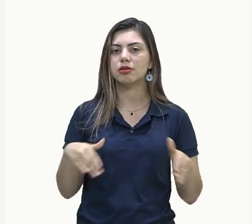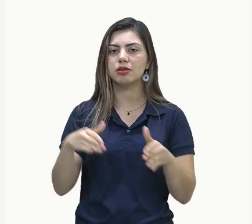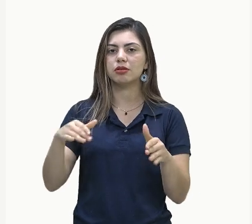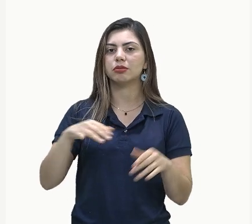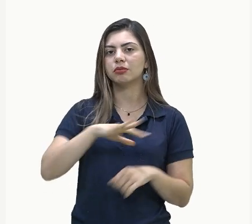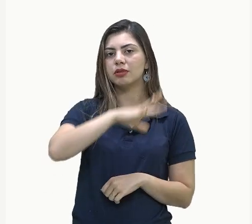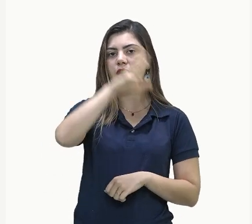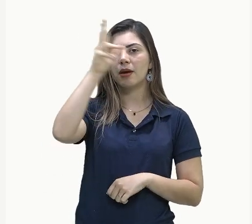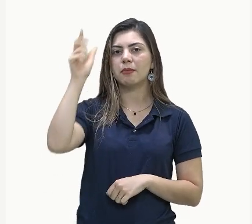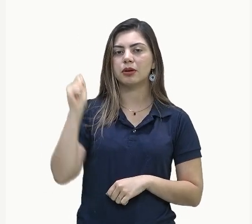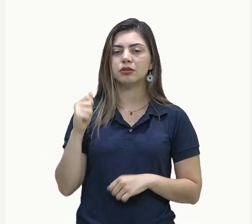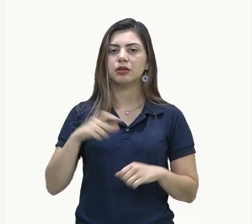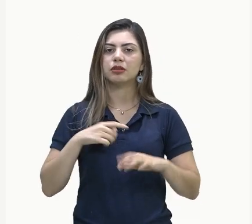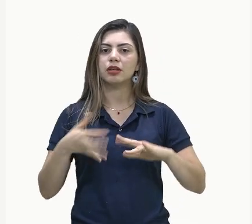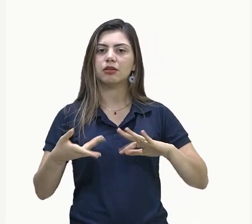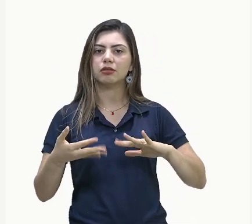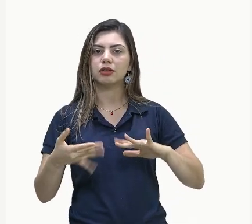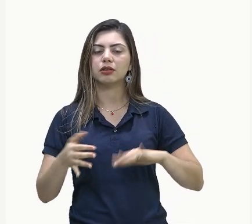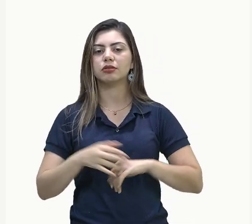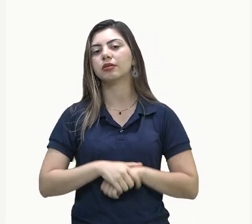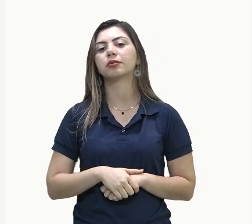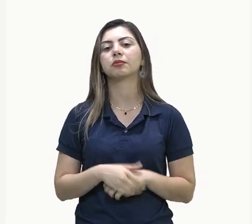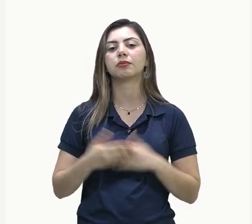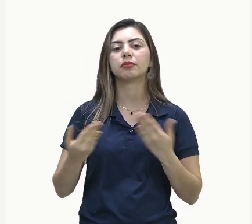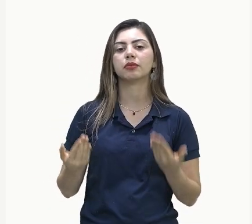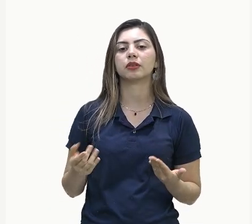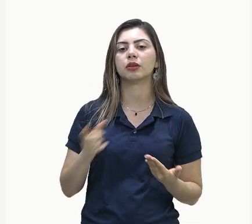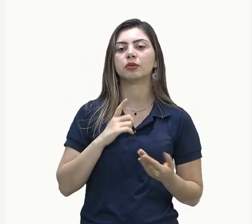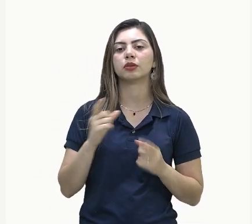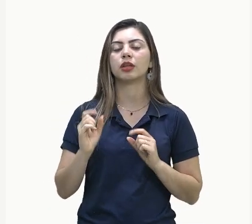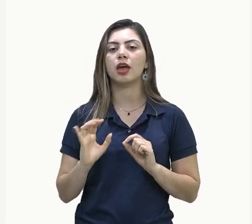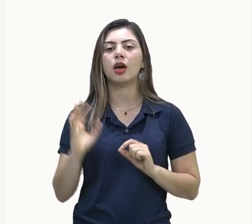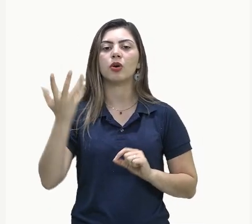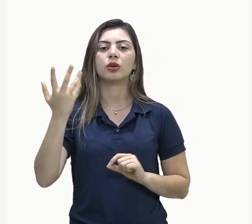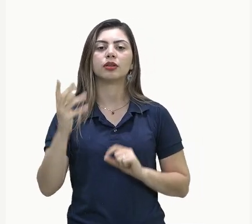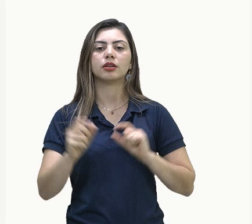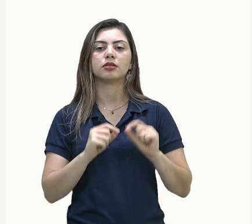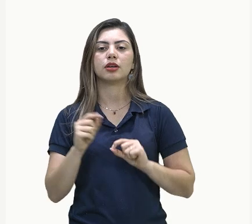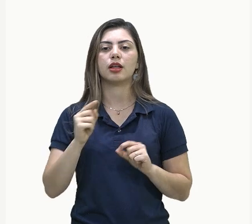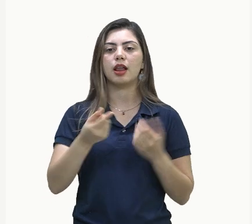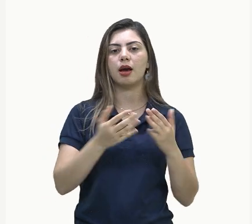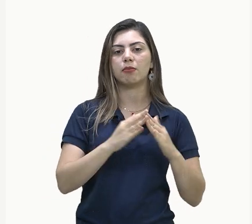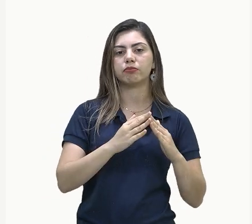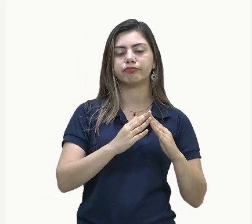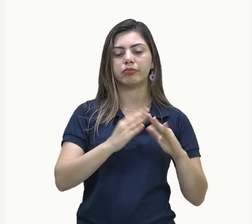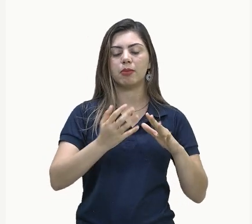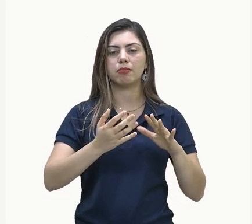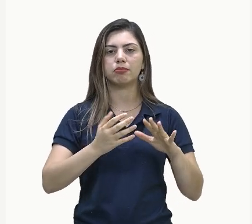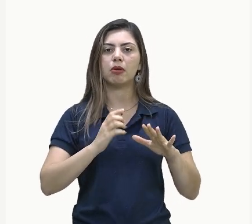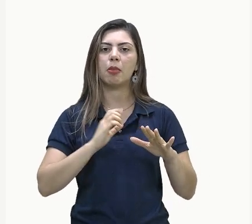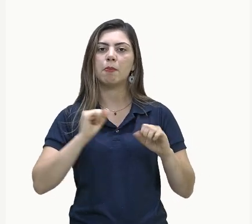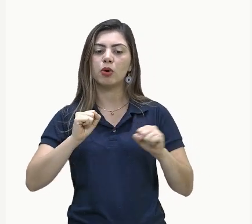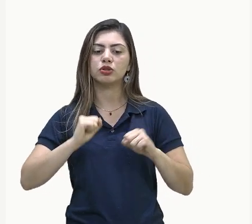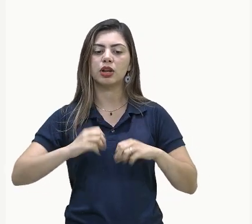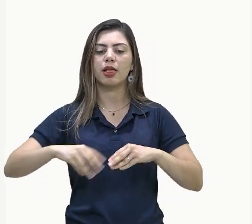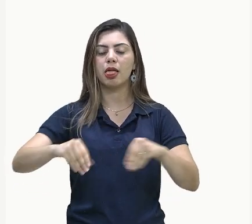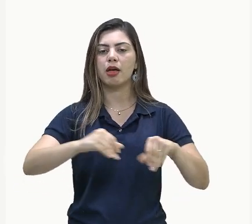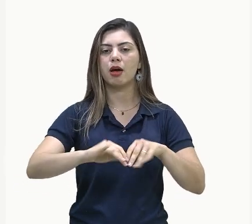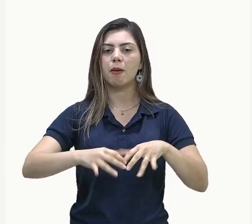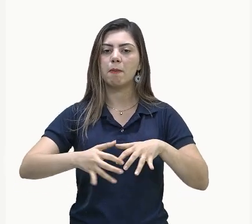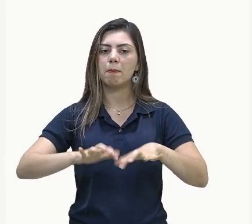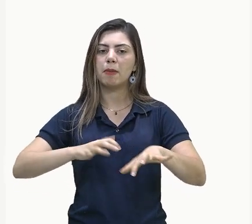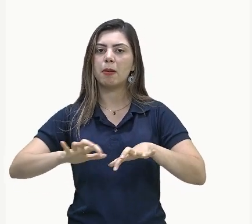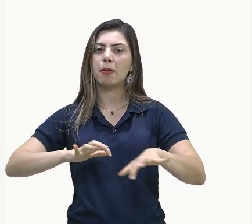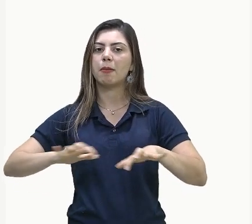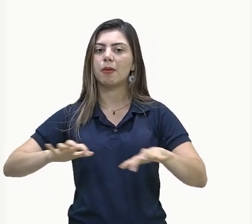certo? E elas ocorrem em pequeno volume, esse deslocamento de massa, tá? Ou em grandes blocos. É um fenômeno